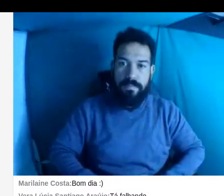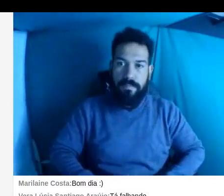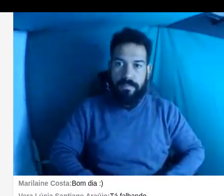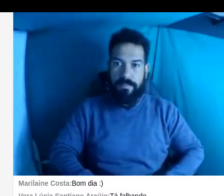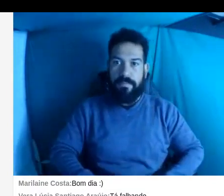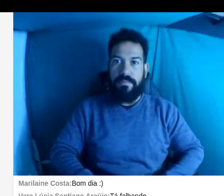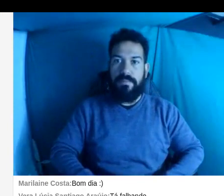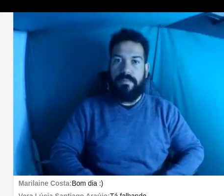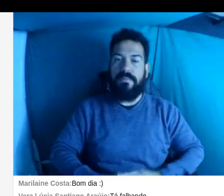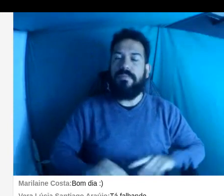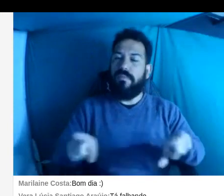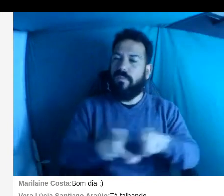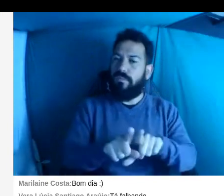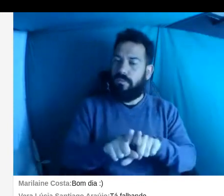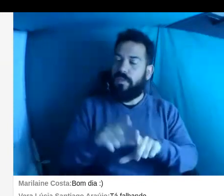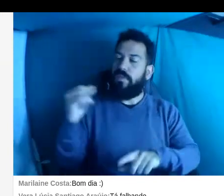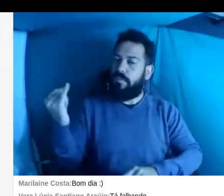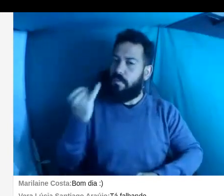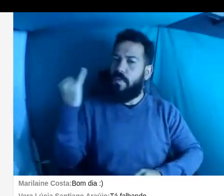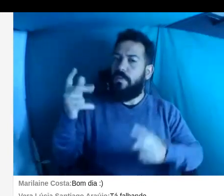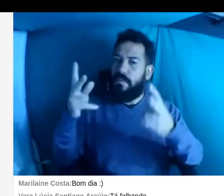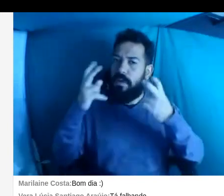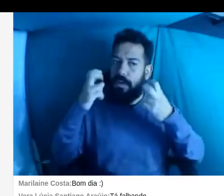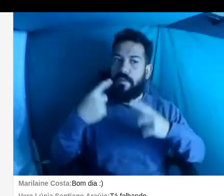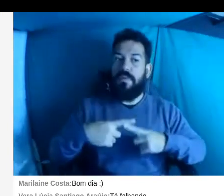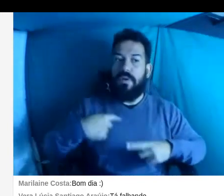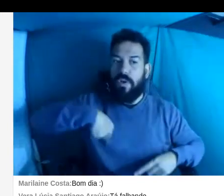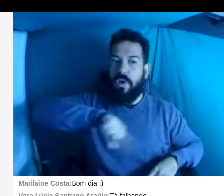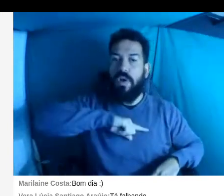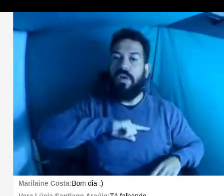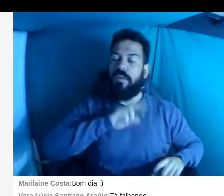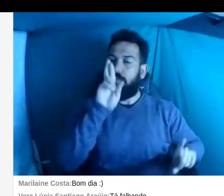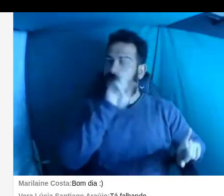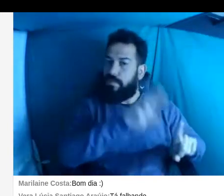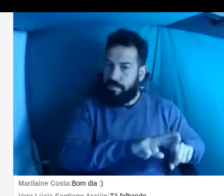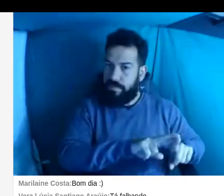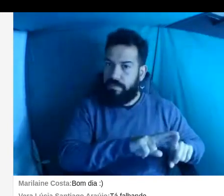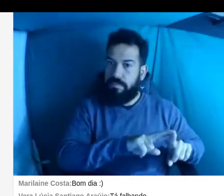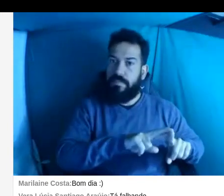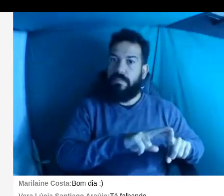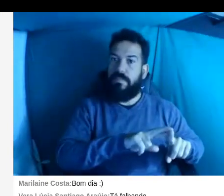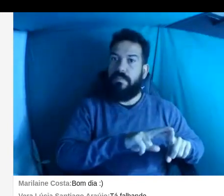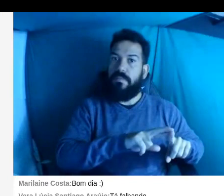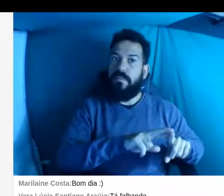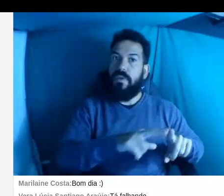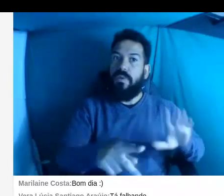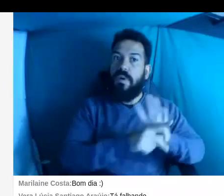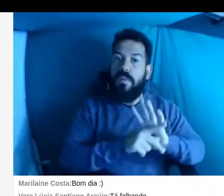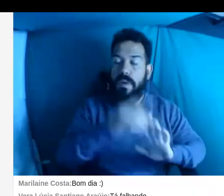Também é interessante notar, porque, como eu disse, nós somos os representantes dos usuários